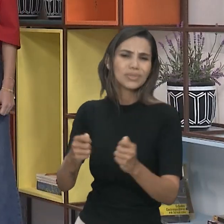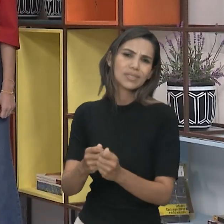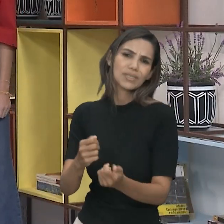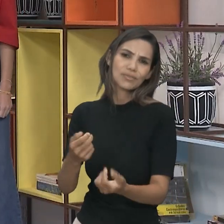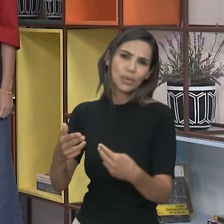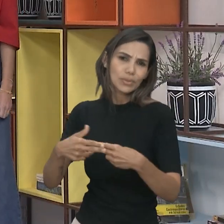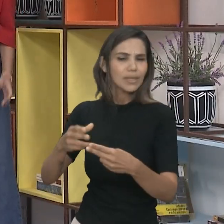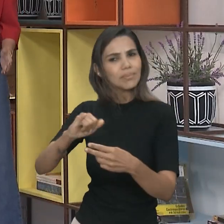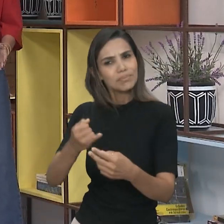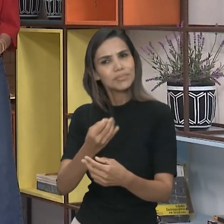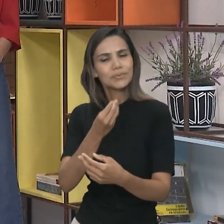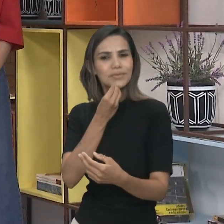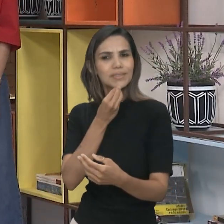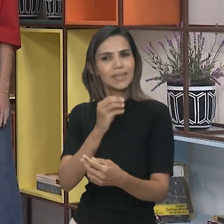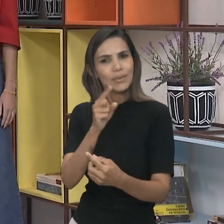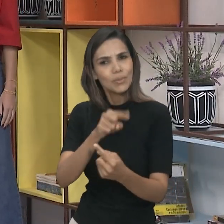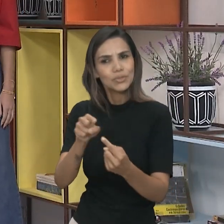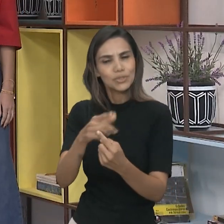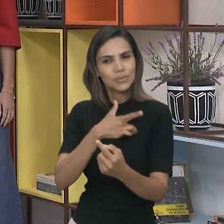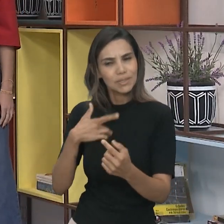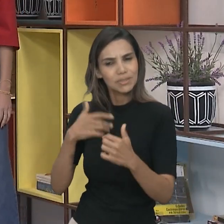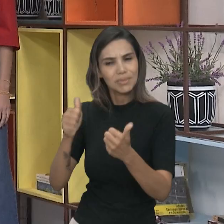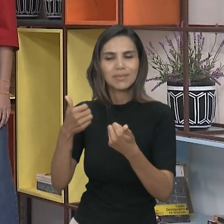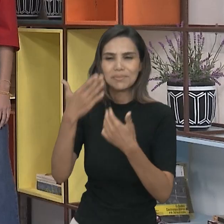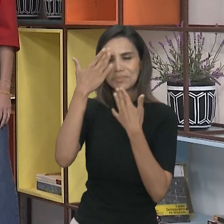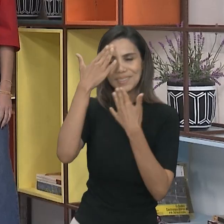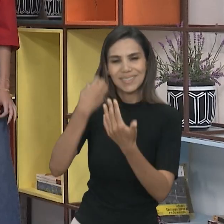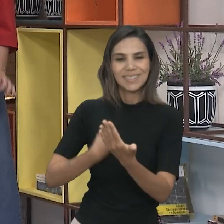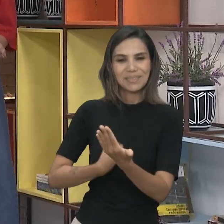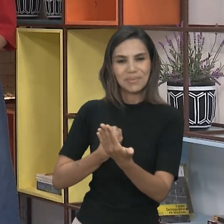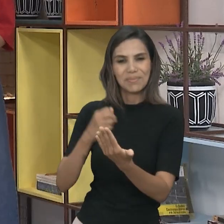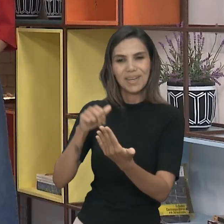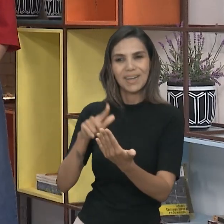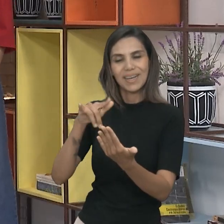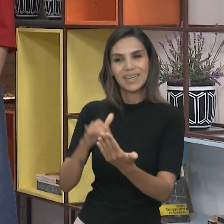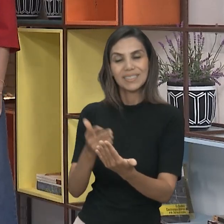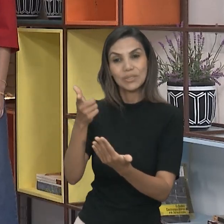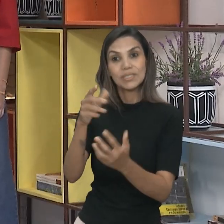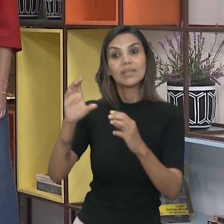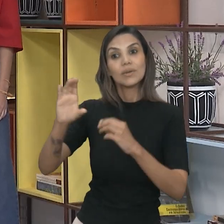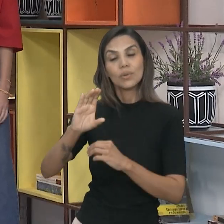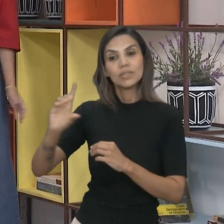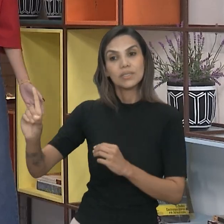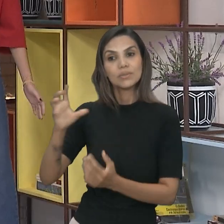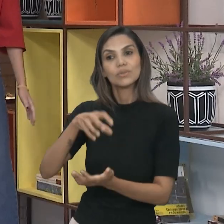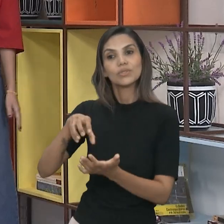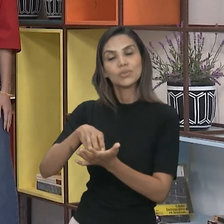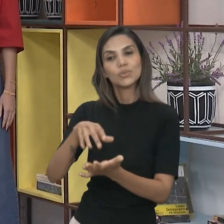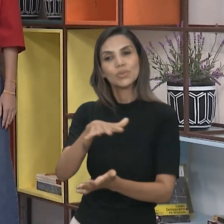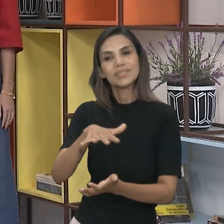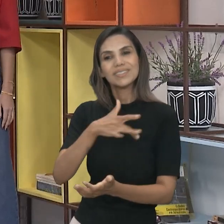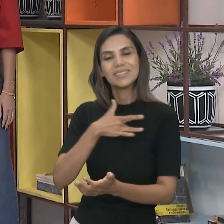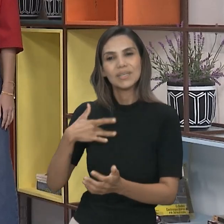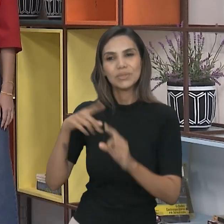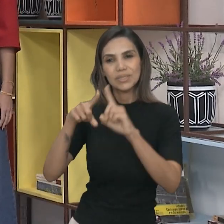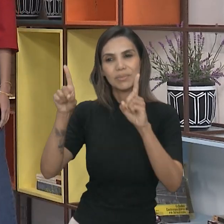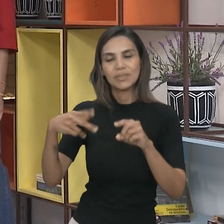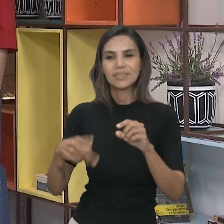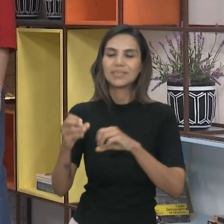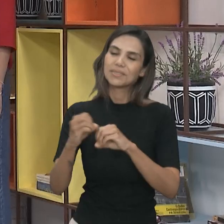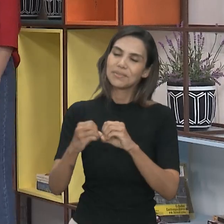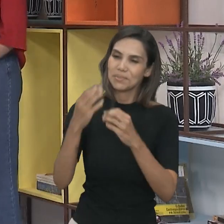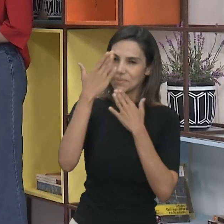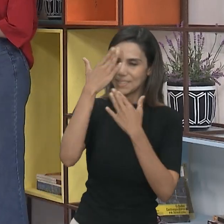a sua participação, Ana Lúcia Leão, coordenadora do Núcleo de Estudos em Saúde, aqui do Trabalhador da UFG.